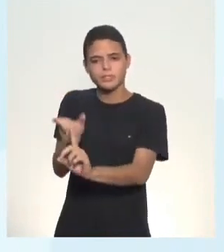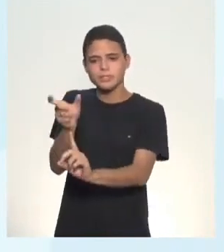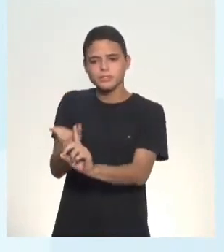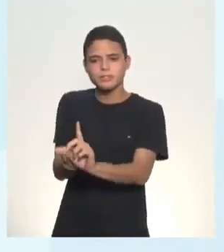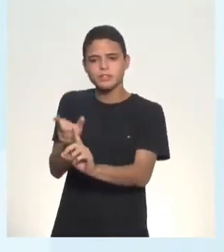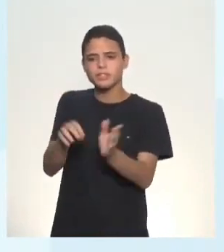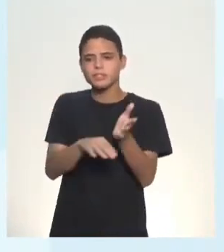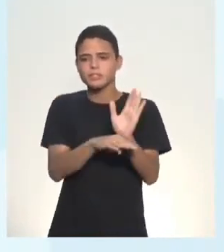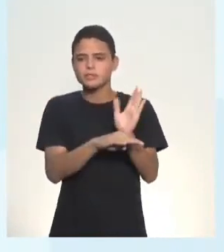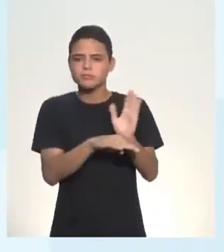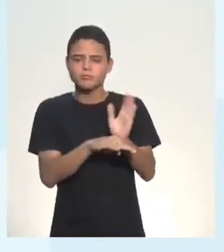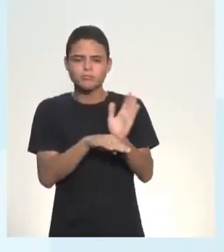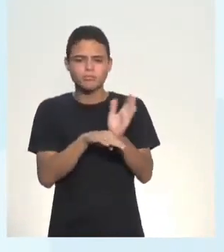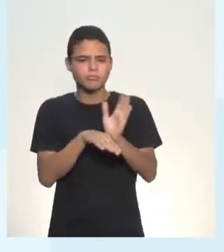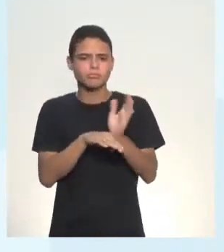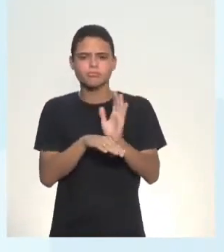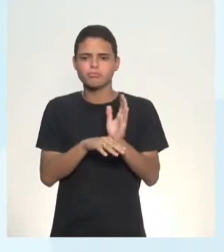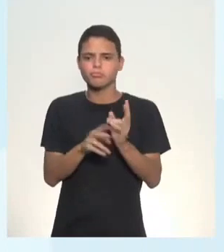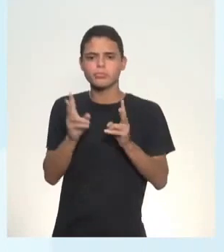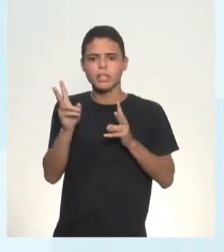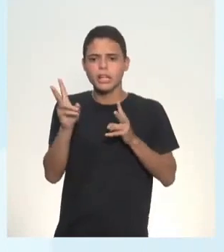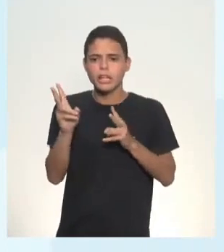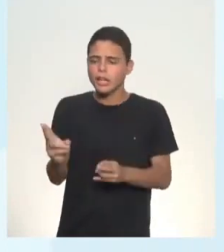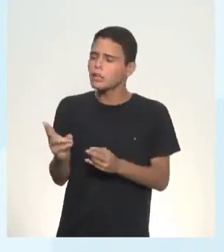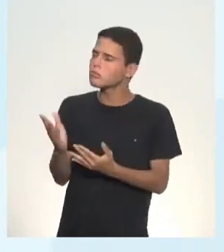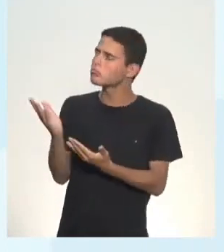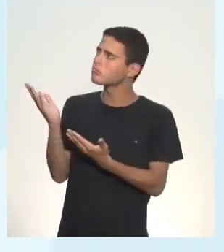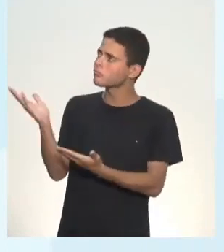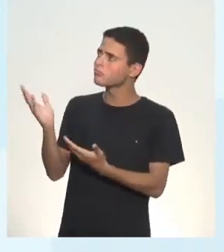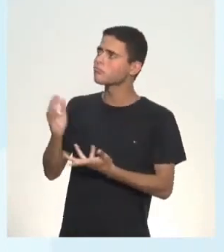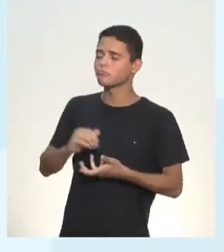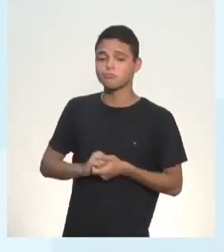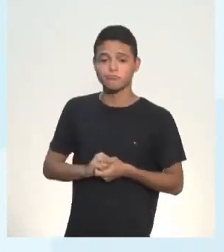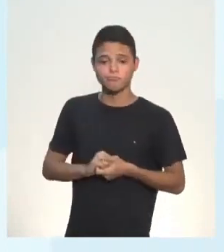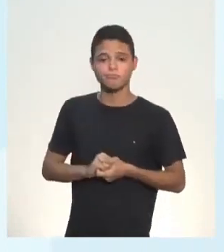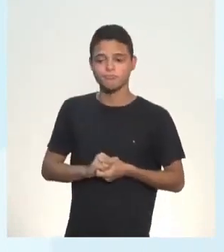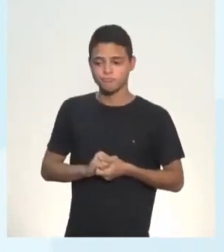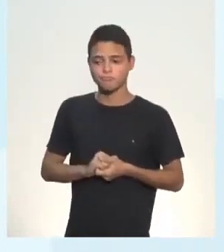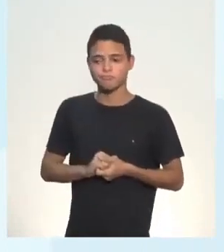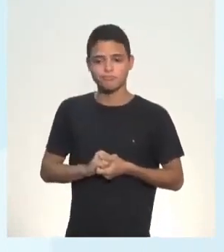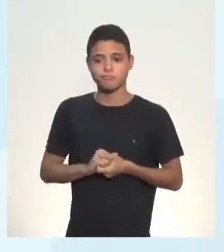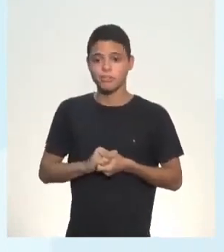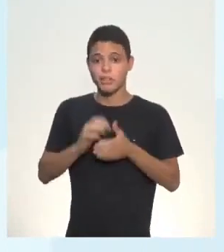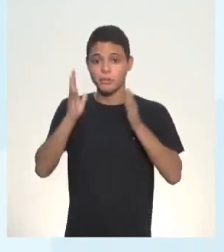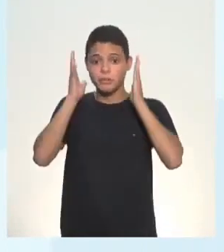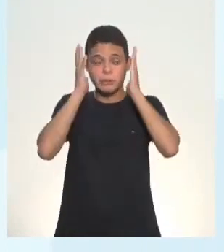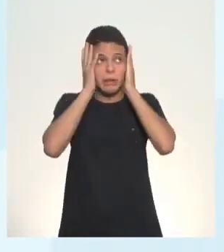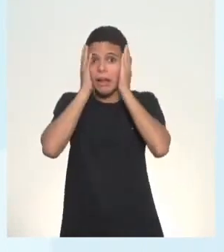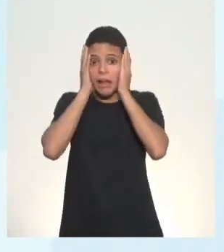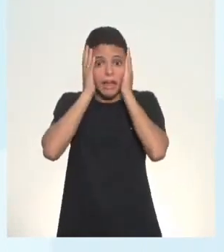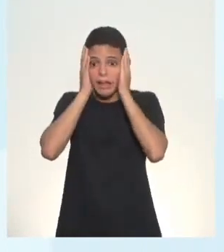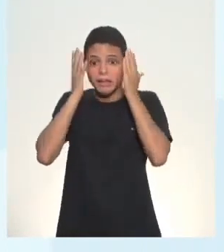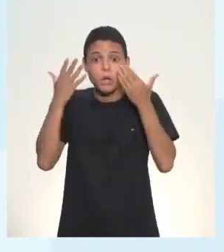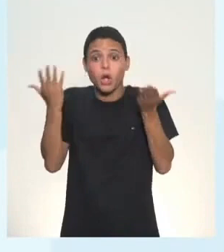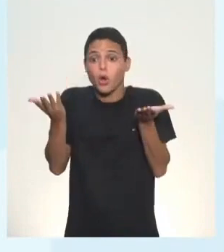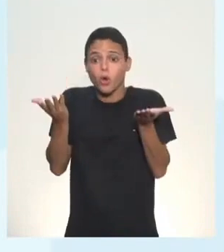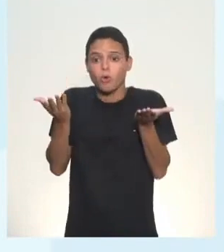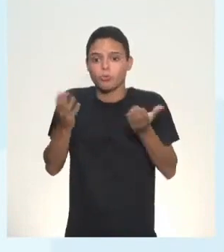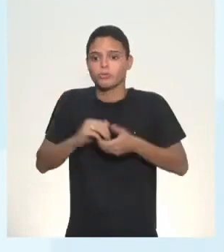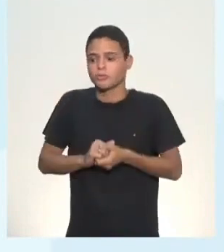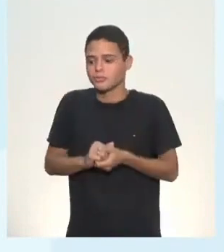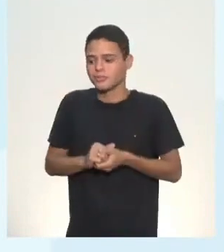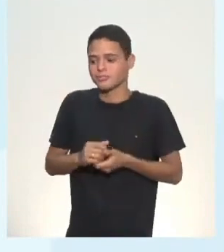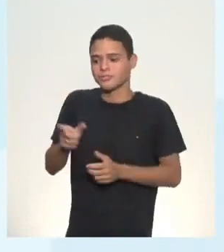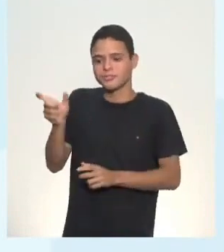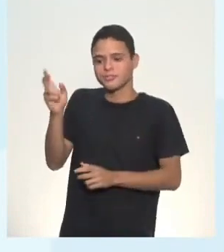que estava desse jeito aí que vocês estão olhando agora? Sem a linguagem... O padre. O padre. É,